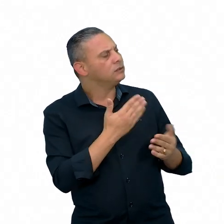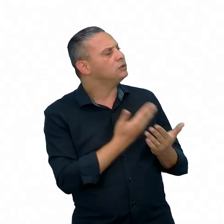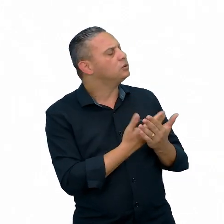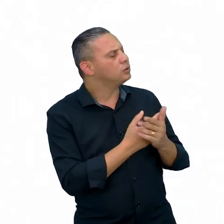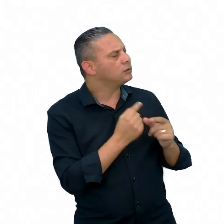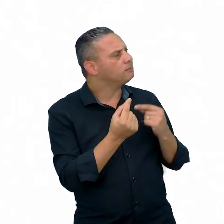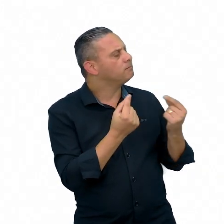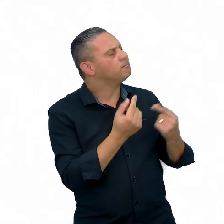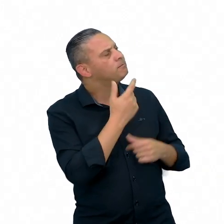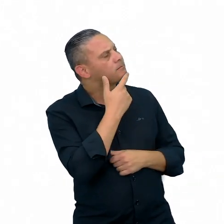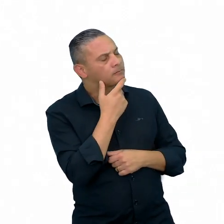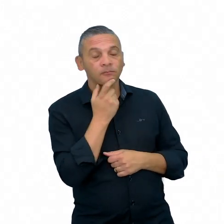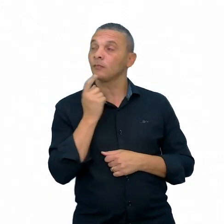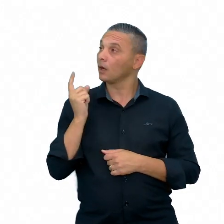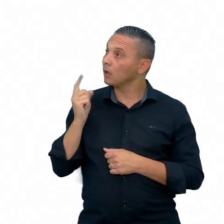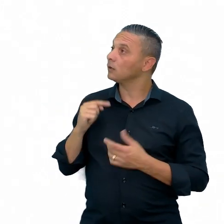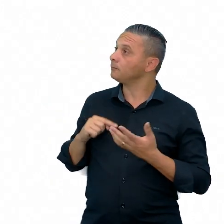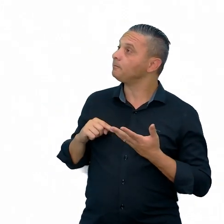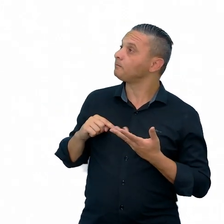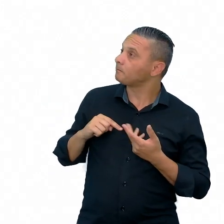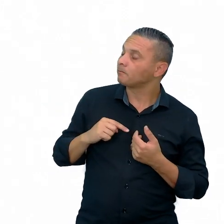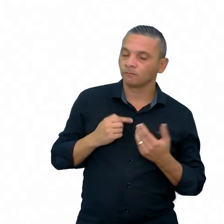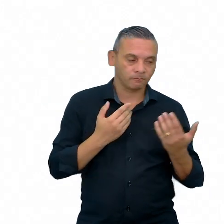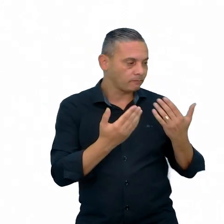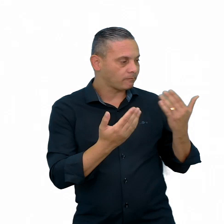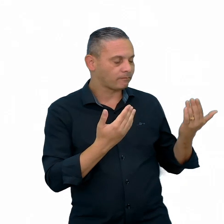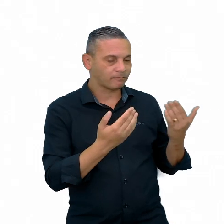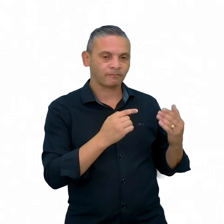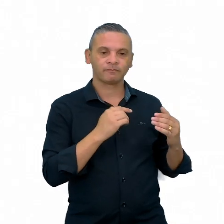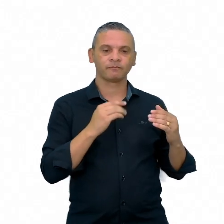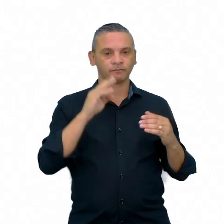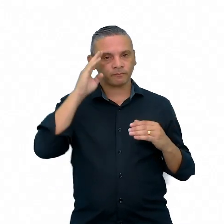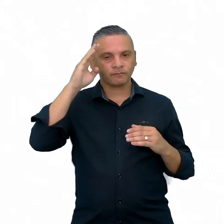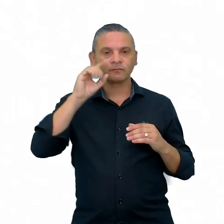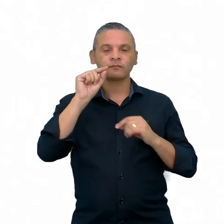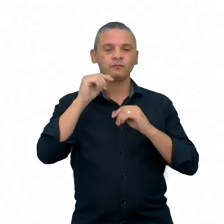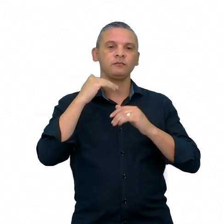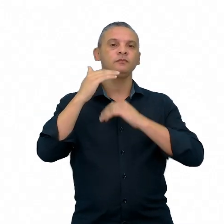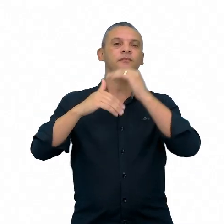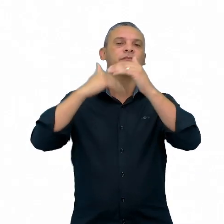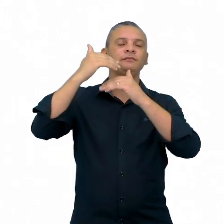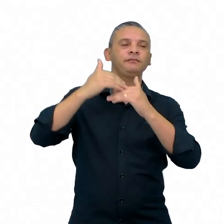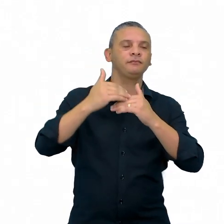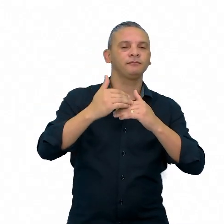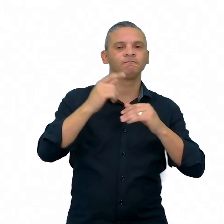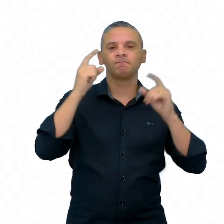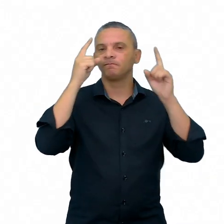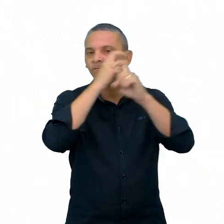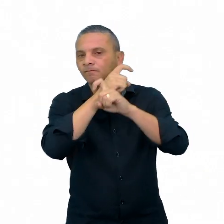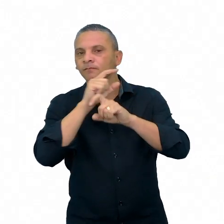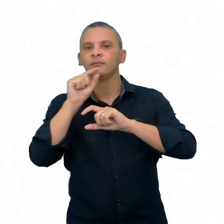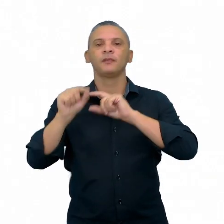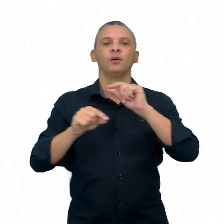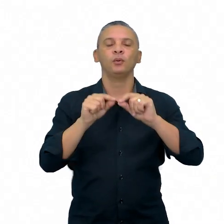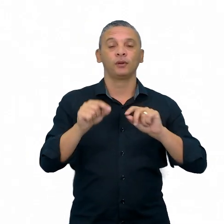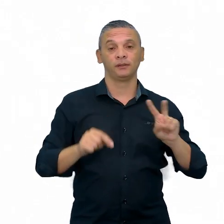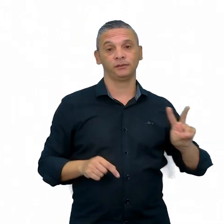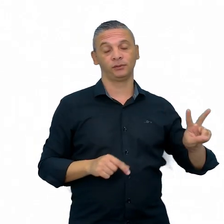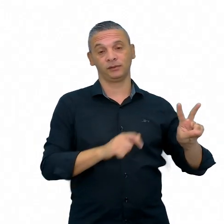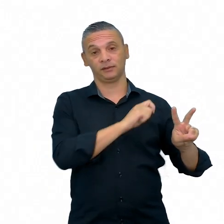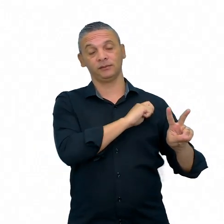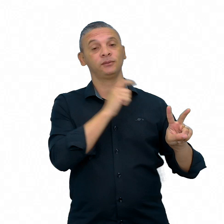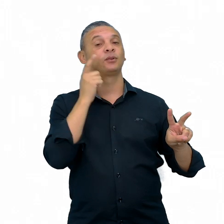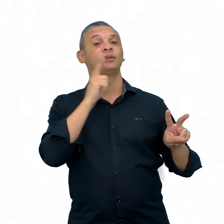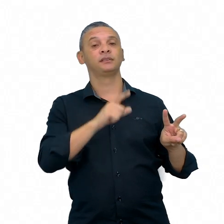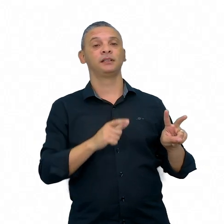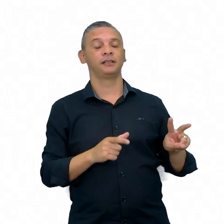e, principalmente, né, quais são os seus avanços, quais são as suas fragilidades, para que também esse